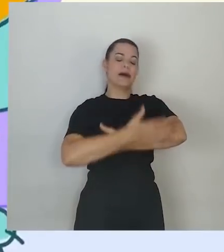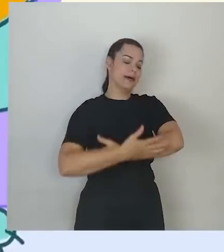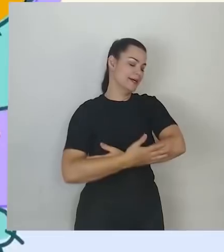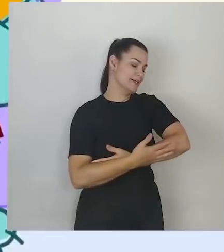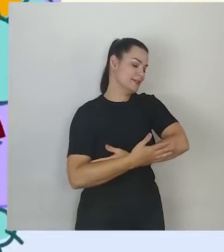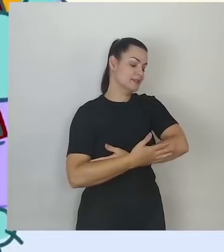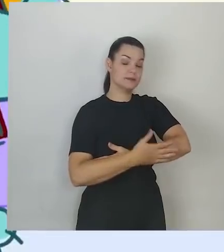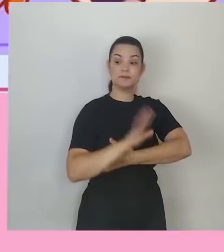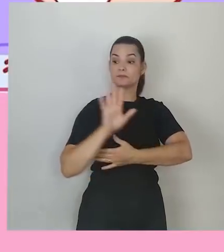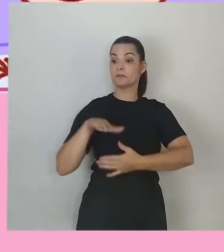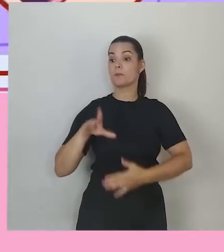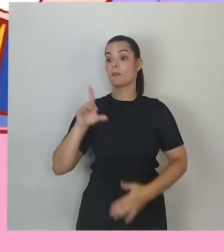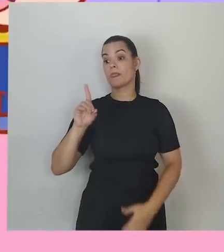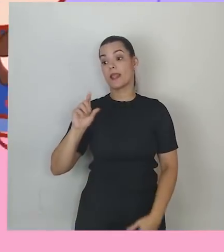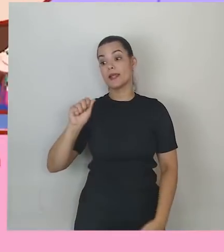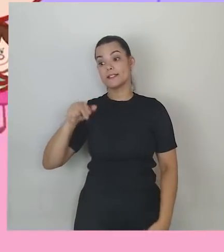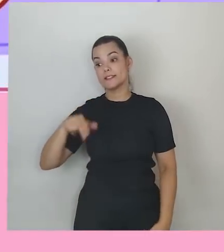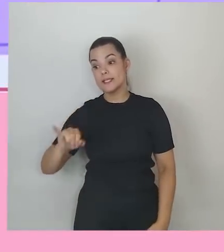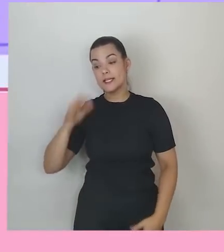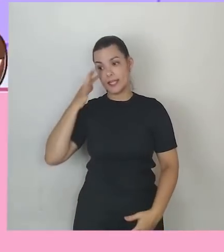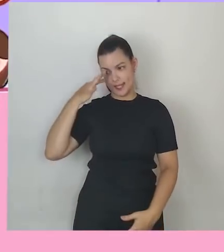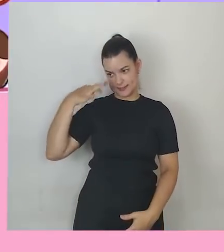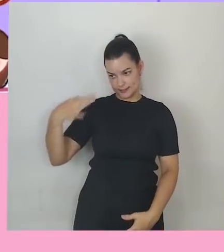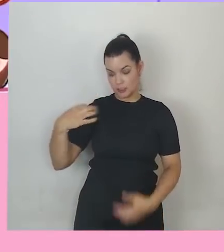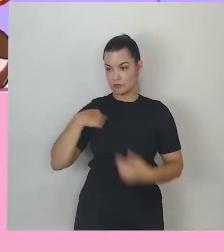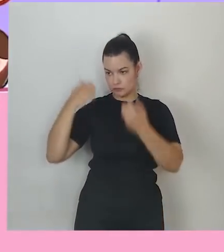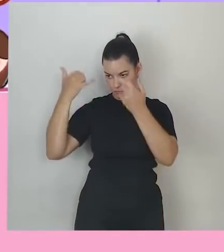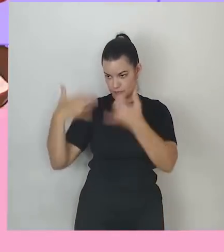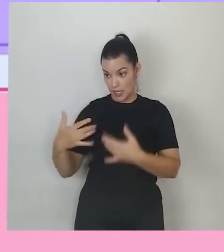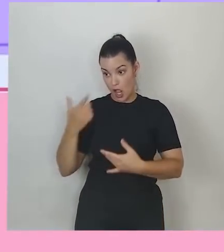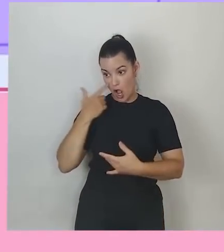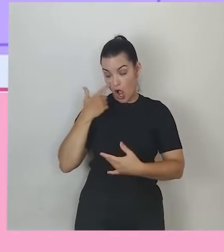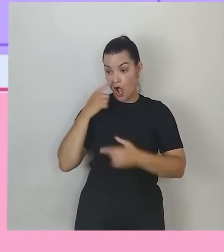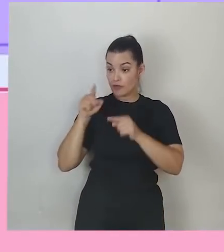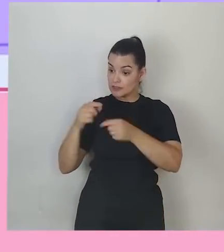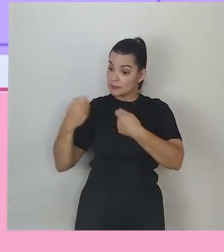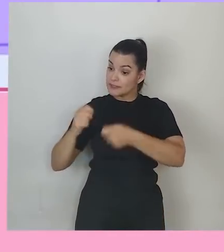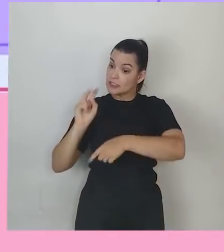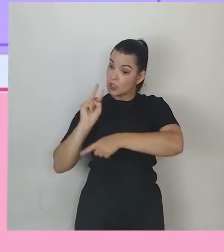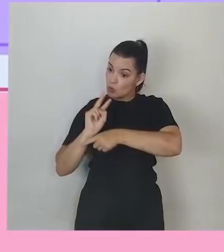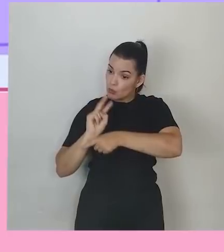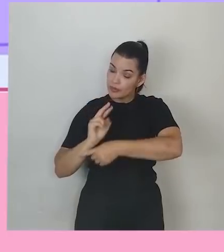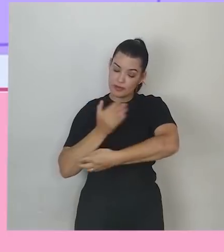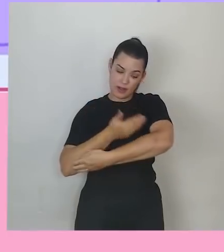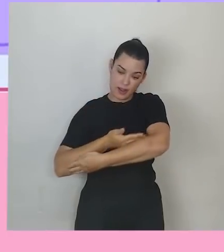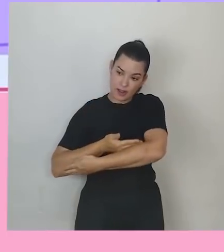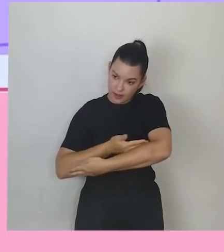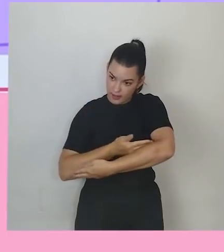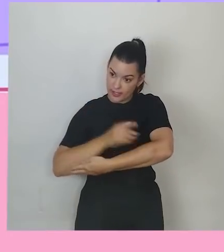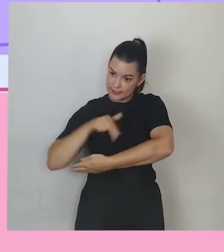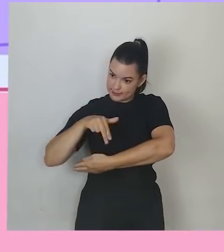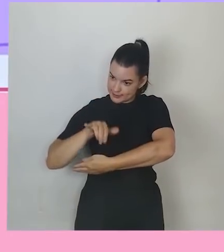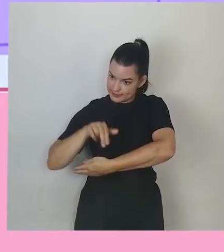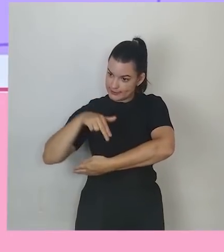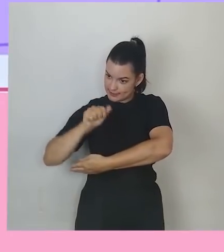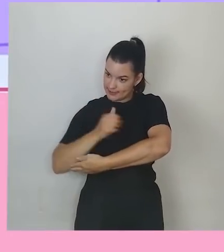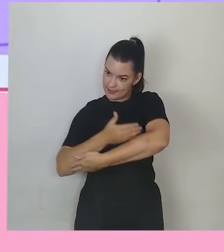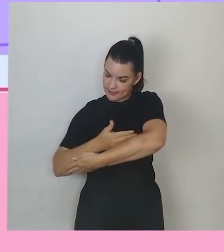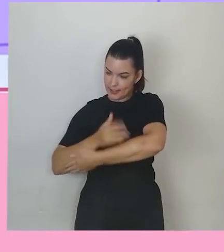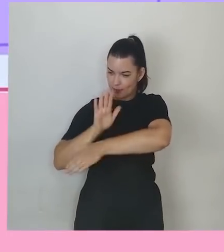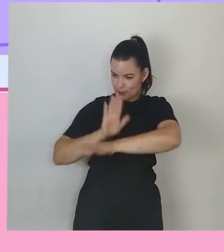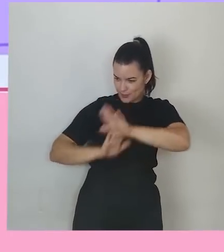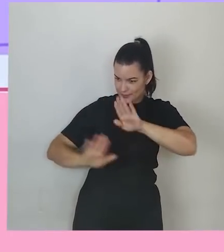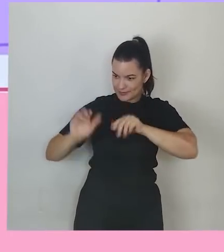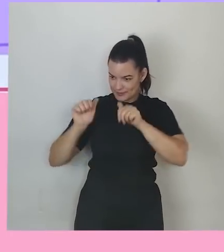lá. Dani, presta bastante atenção. É assim que você tem que segurar a Nina, viu?